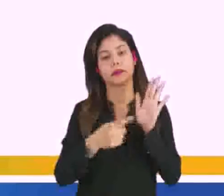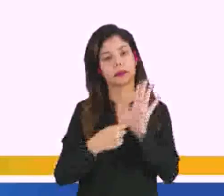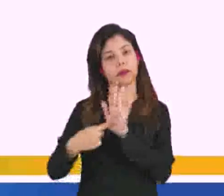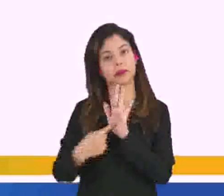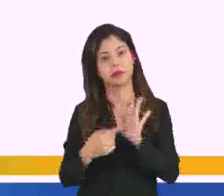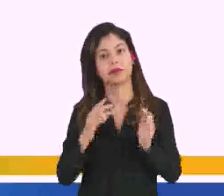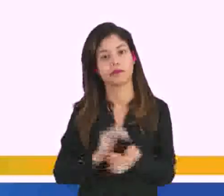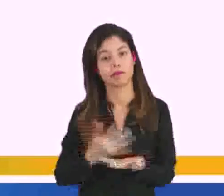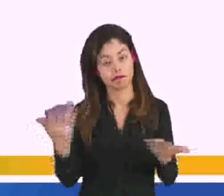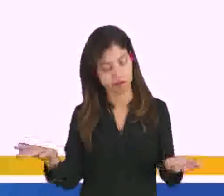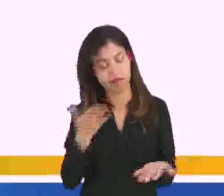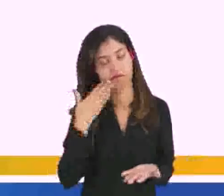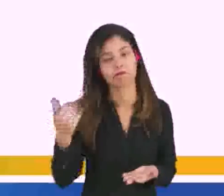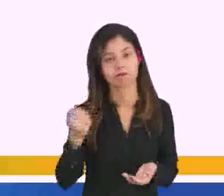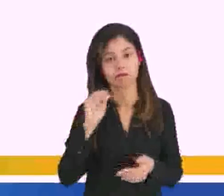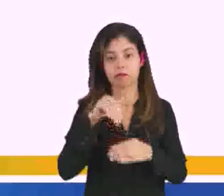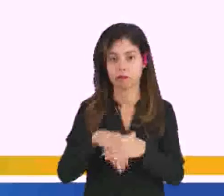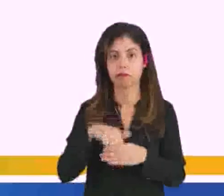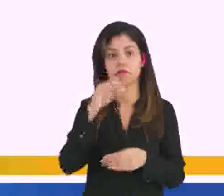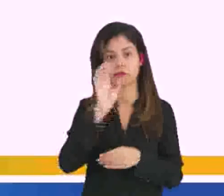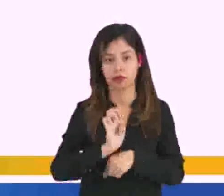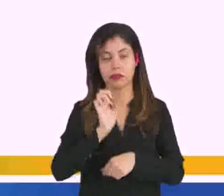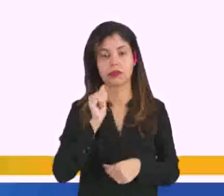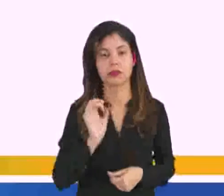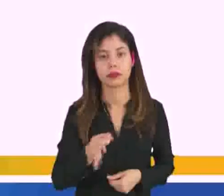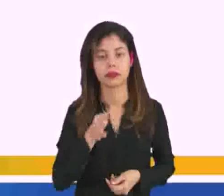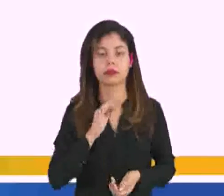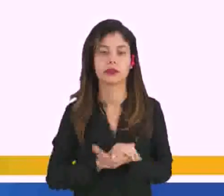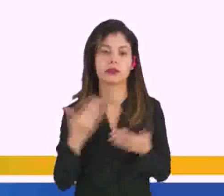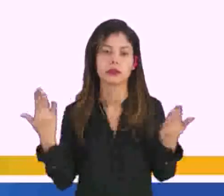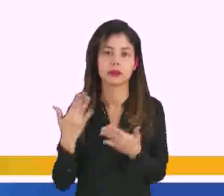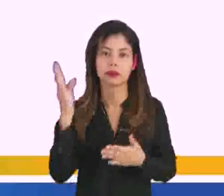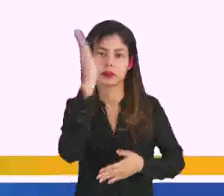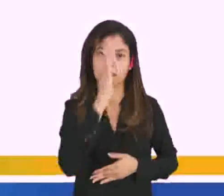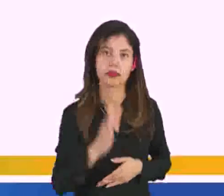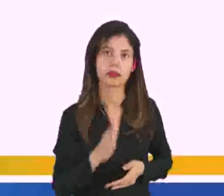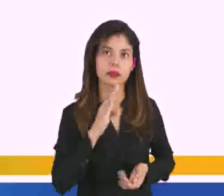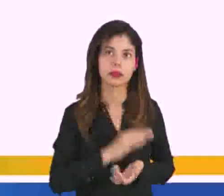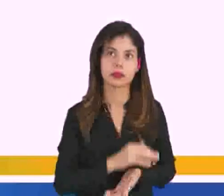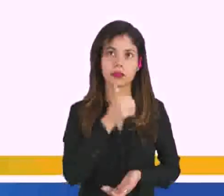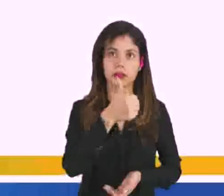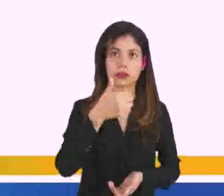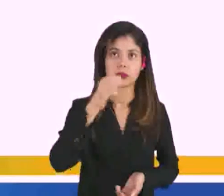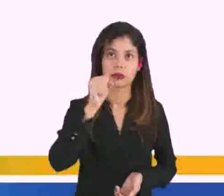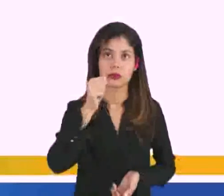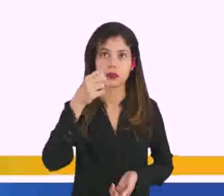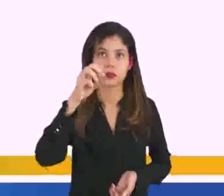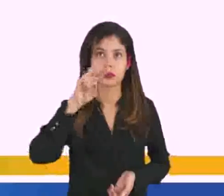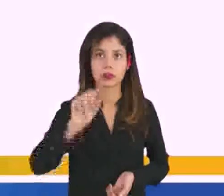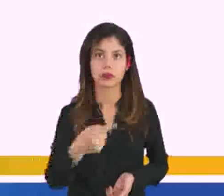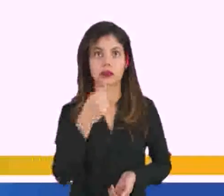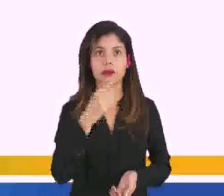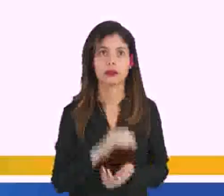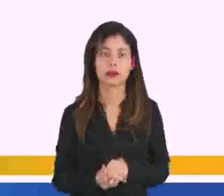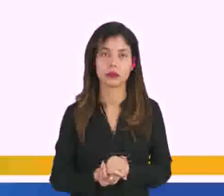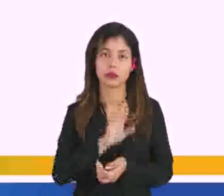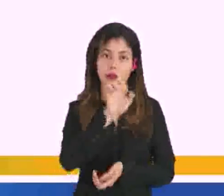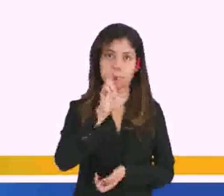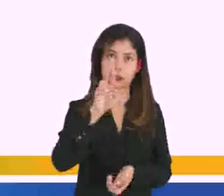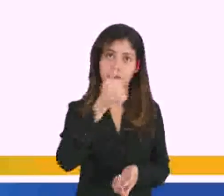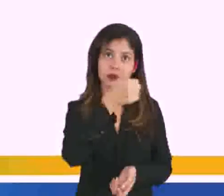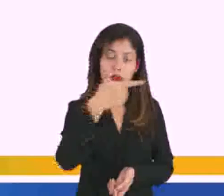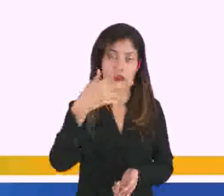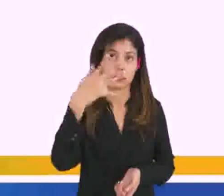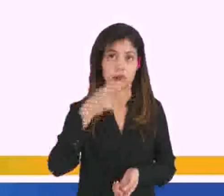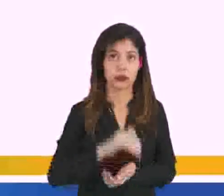ele provavelmente será a intenção de votos dos eleitores daquele estado, certo? Então, atualmente, o Brasil tem cerca de 148 milhões de